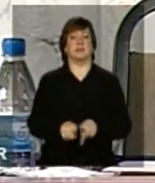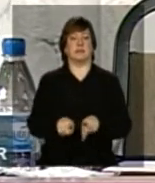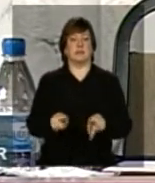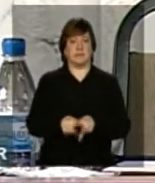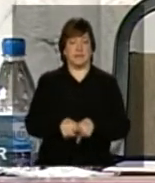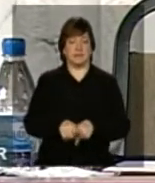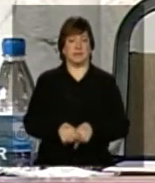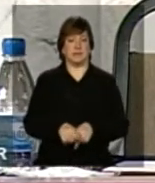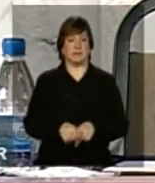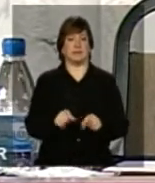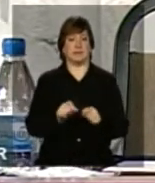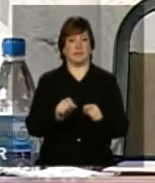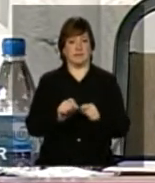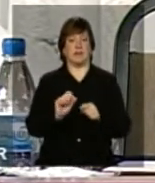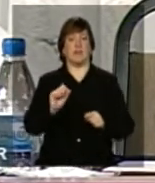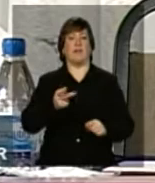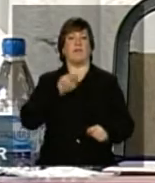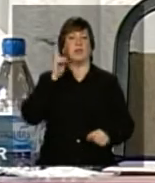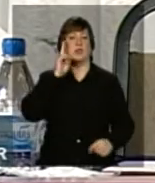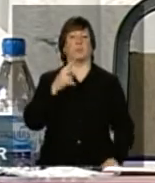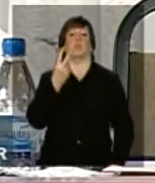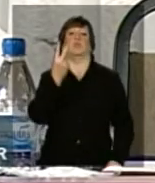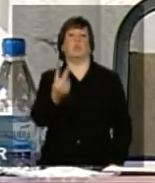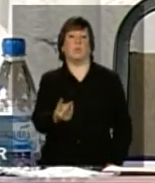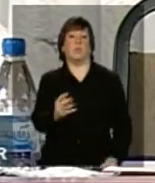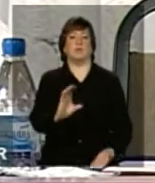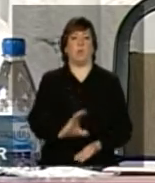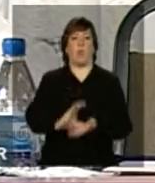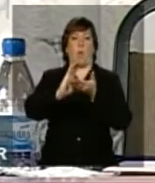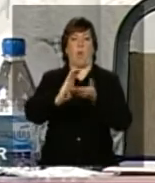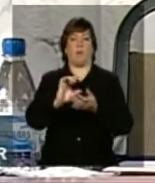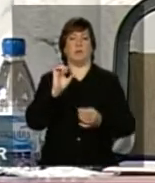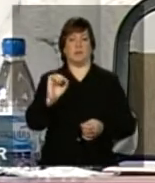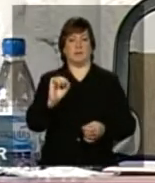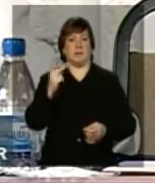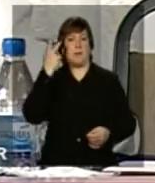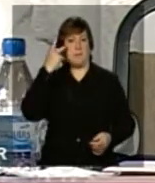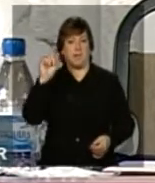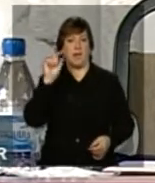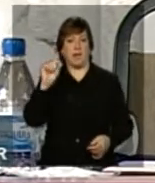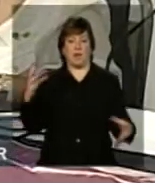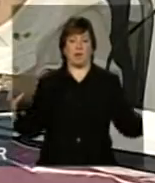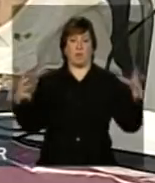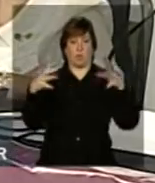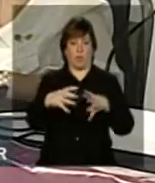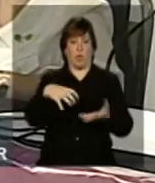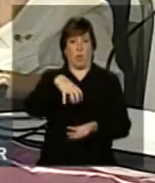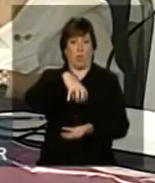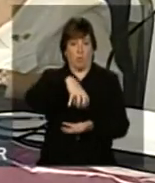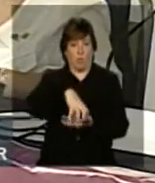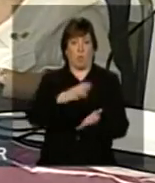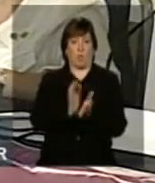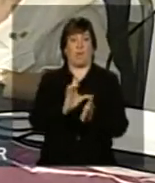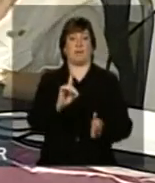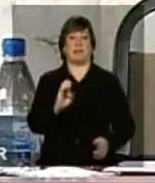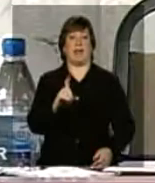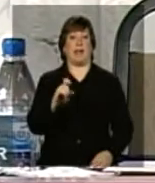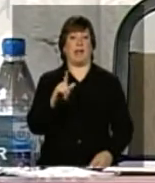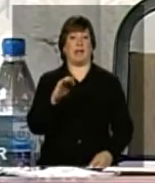imediatamente a indicação de duas conselheiras para compor a comissão, a delegação